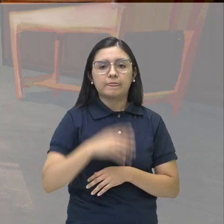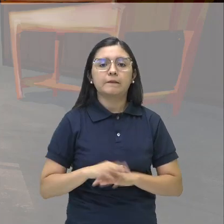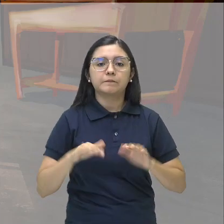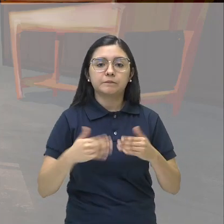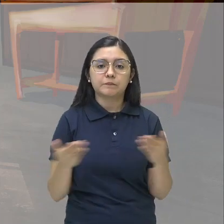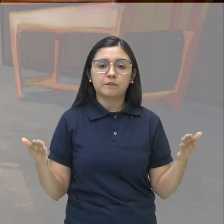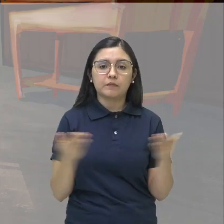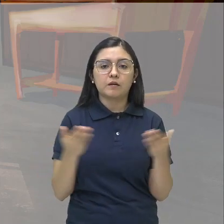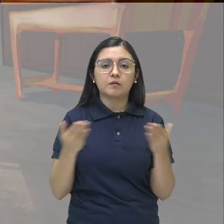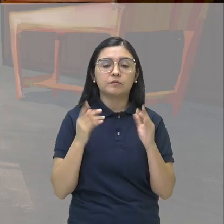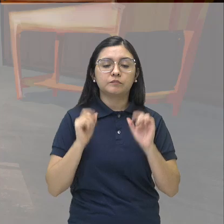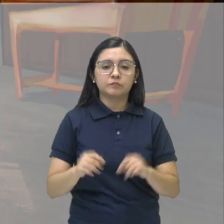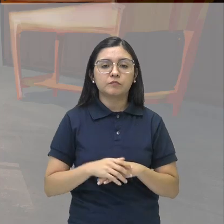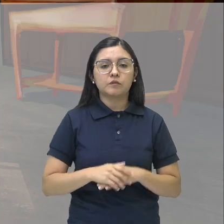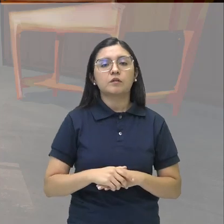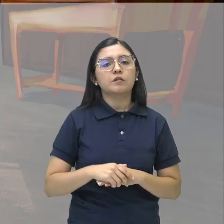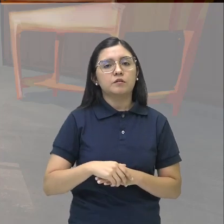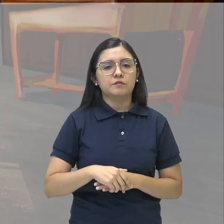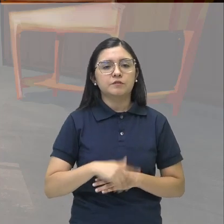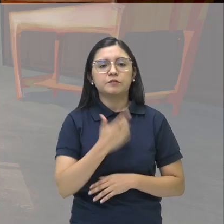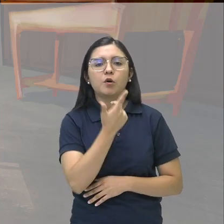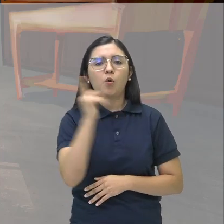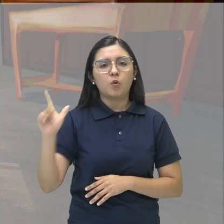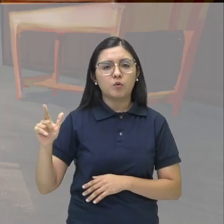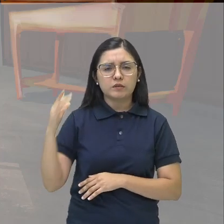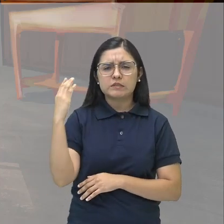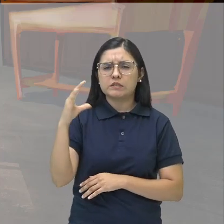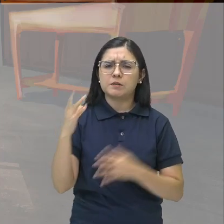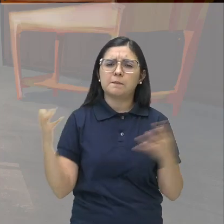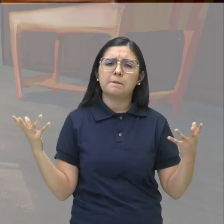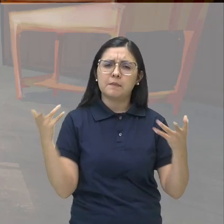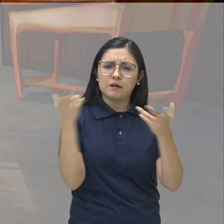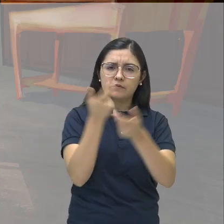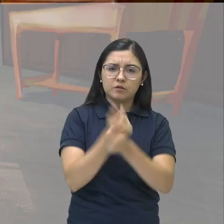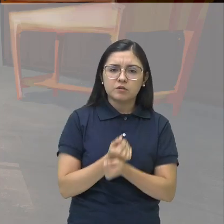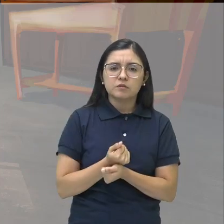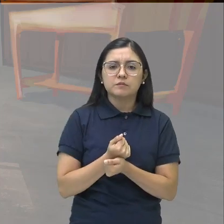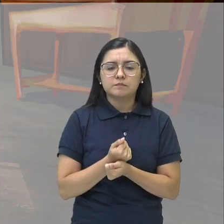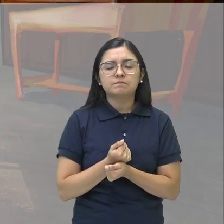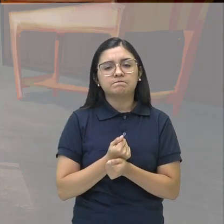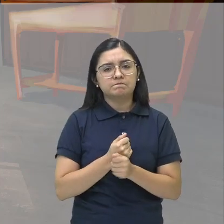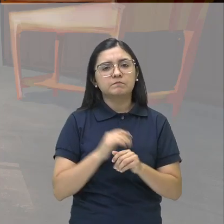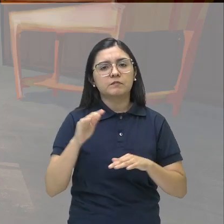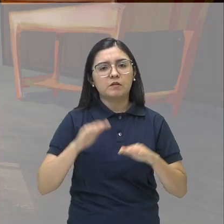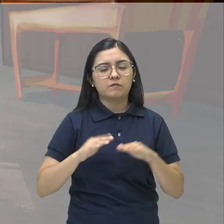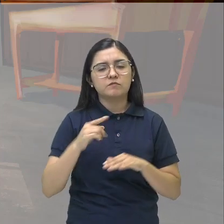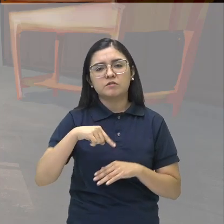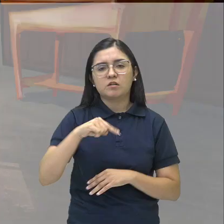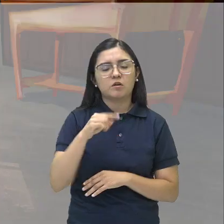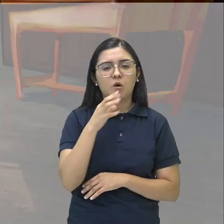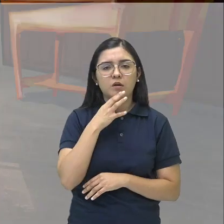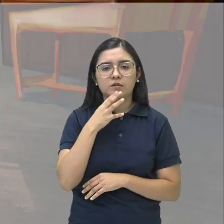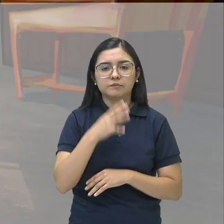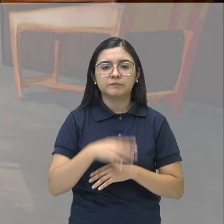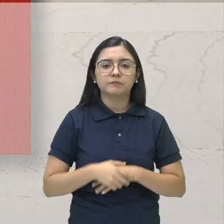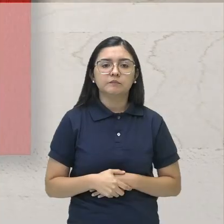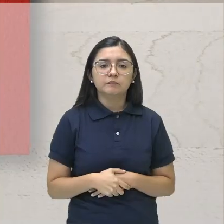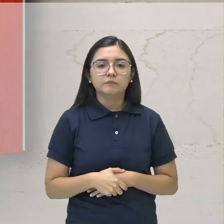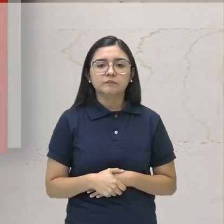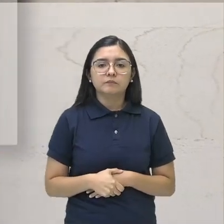Agora, a gente vai falar de uma outra cientista maravilhosa, que provavelmente vocês não conhecem, olha só.